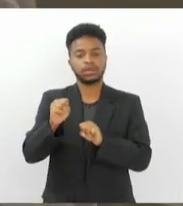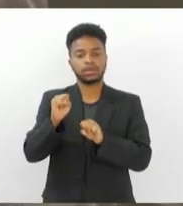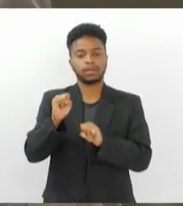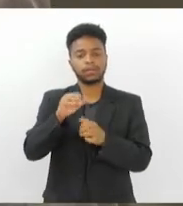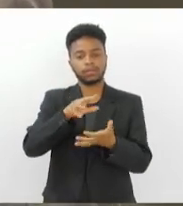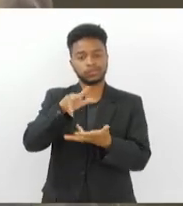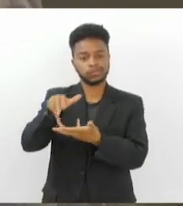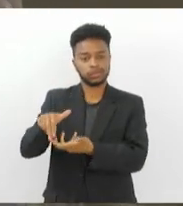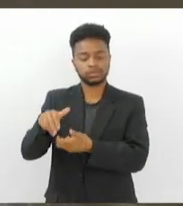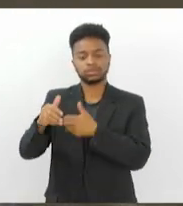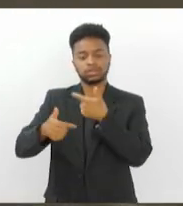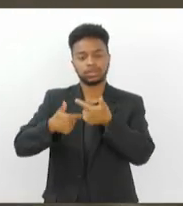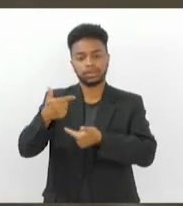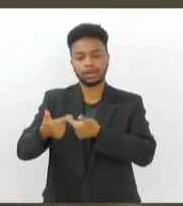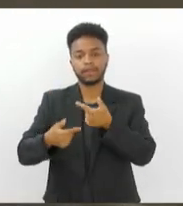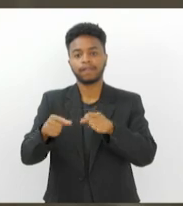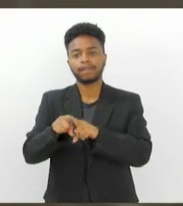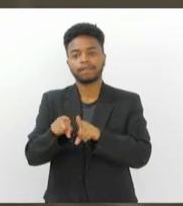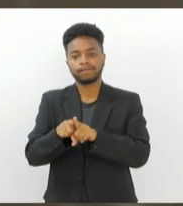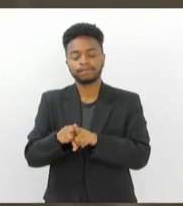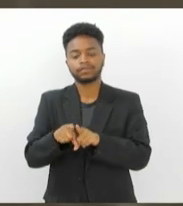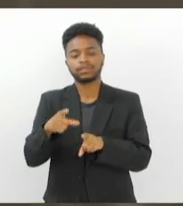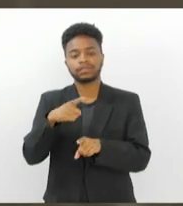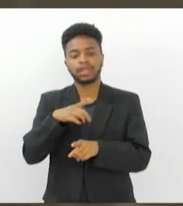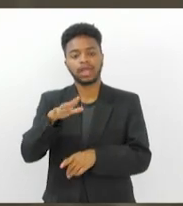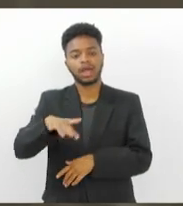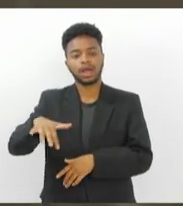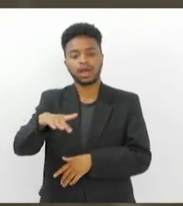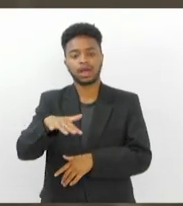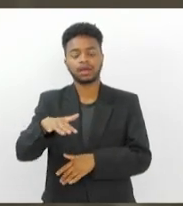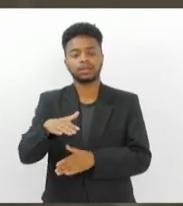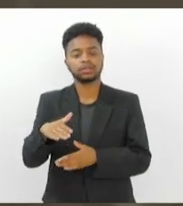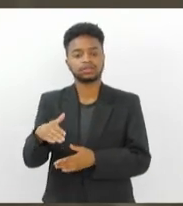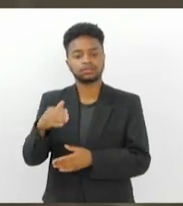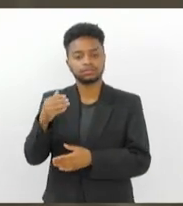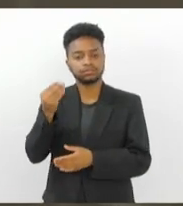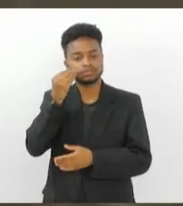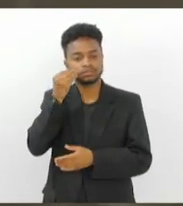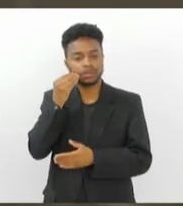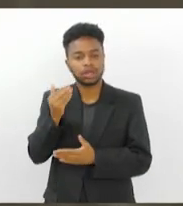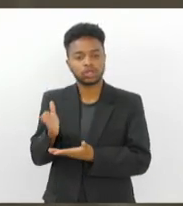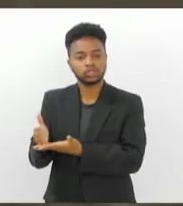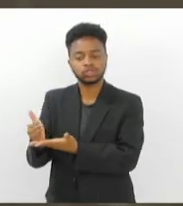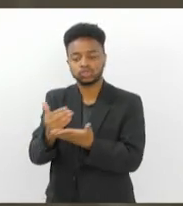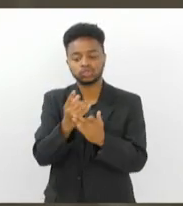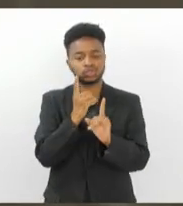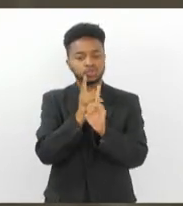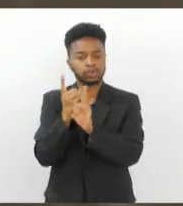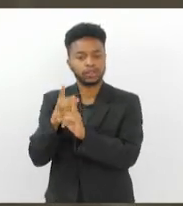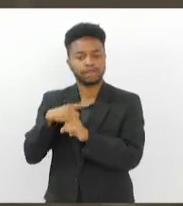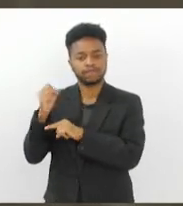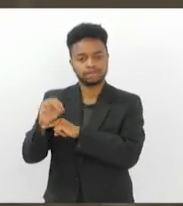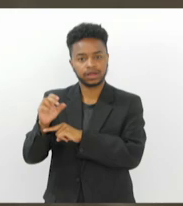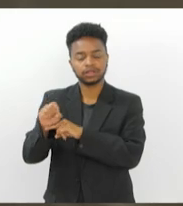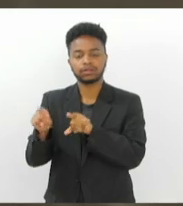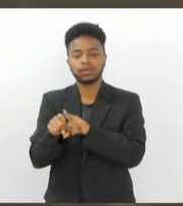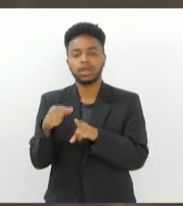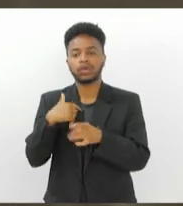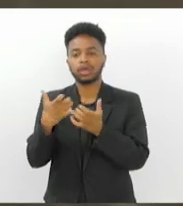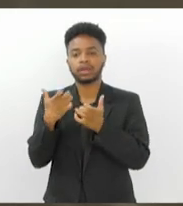Cine a gente tá montando também um setor de captação de vagas quero montar um setor totalmente